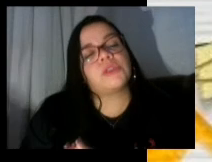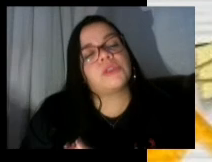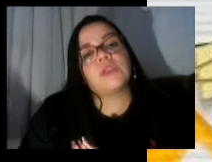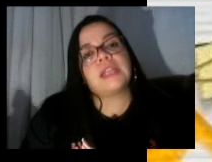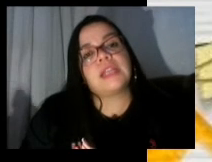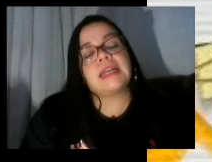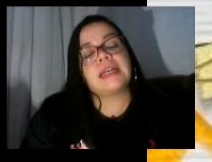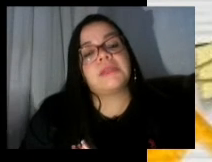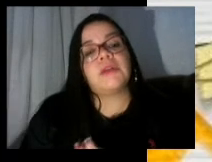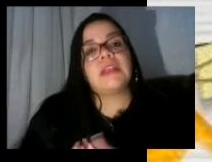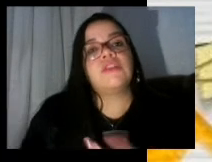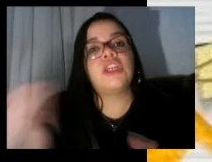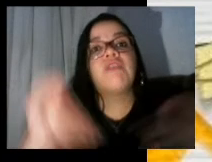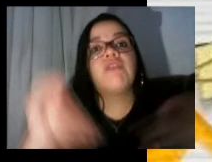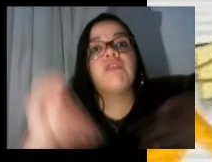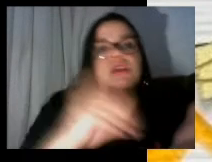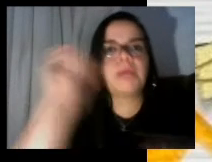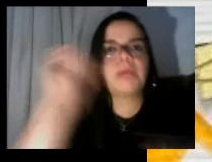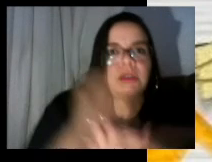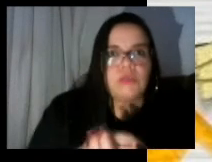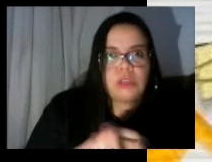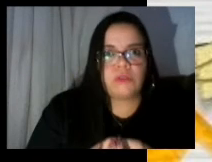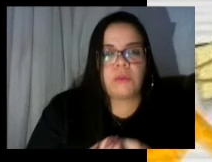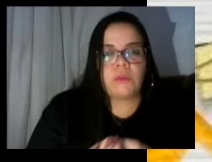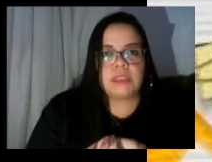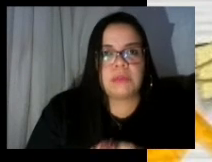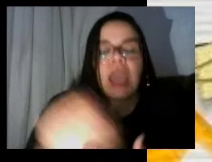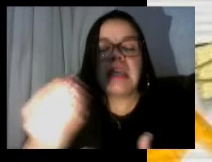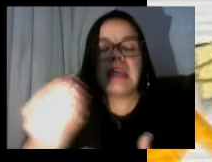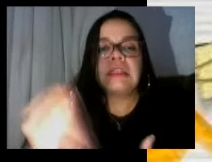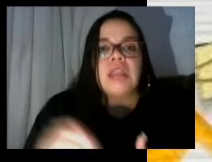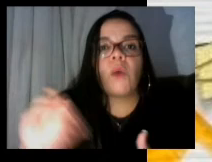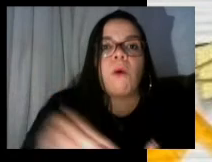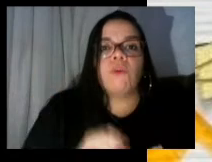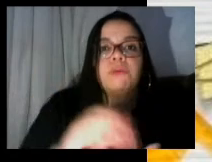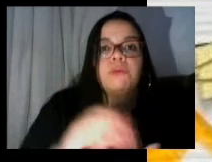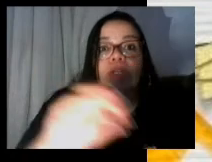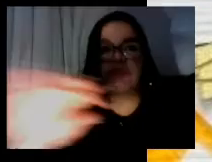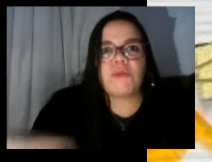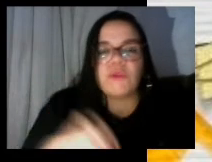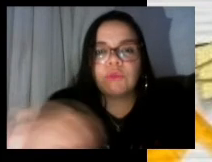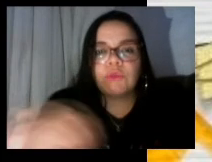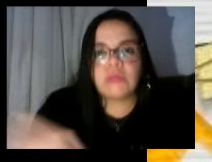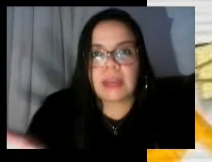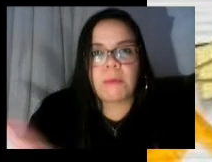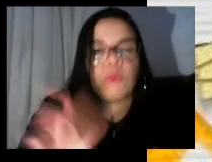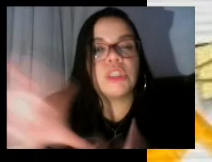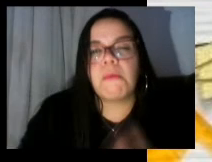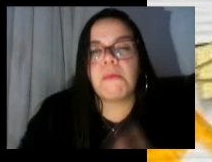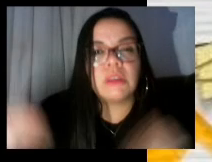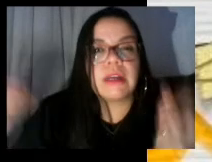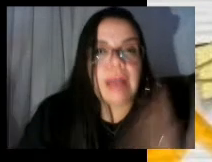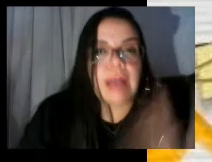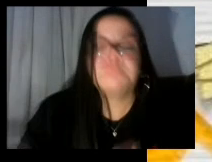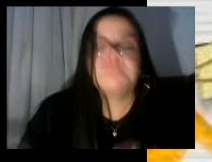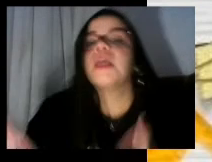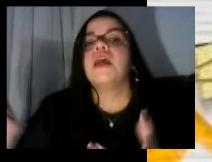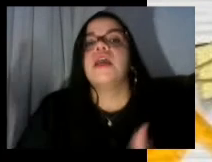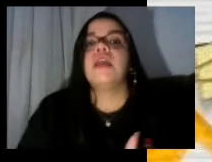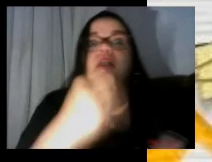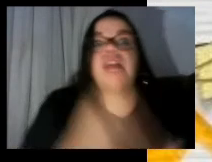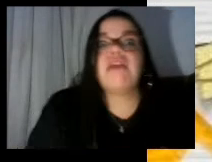As pessoas lá da Casa Branca, eles deixavam isso para que os negros comessem. Então, os brancos comiam tudo que era bom, que tinha muita